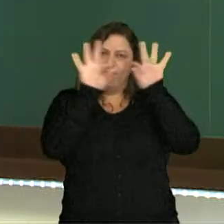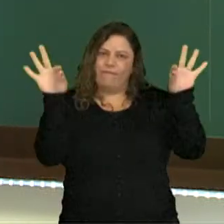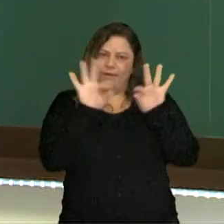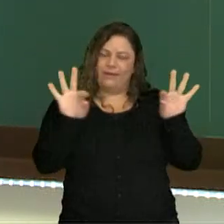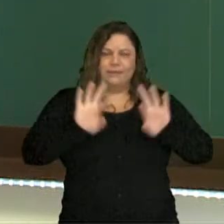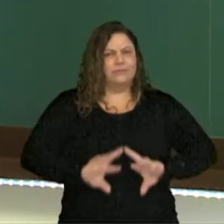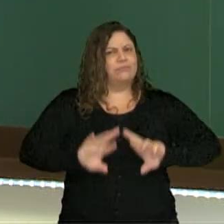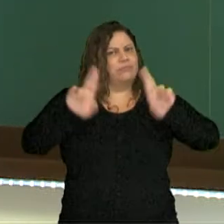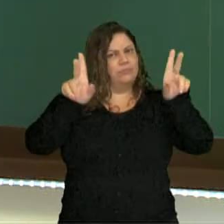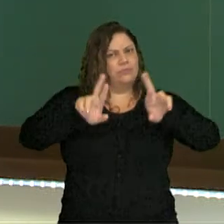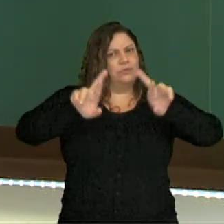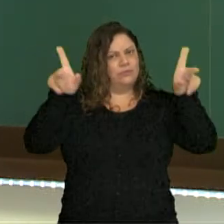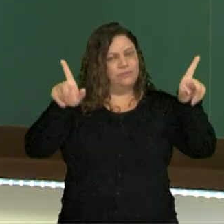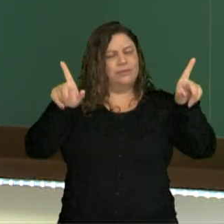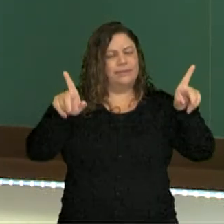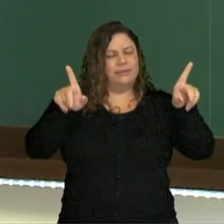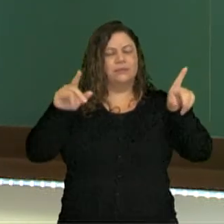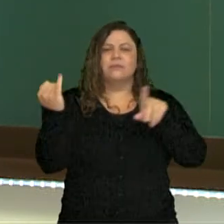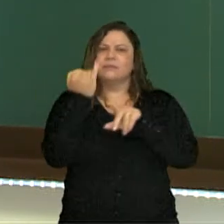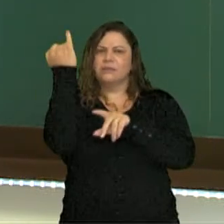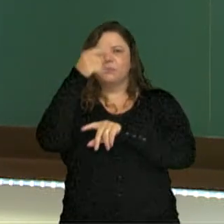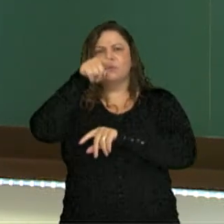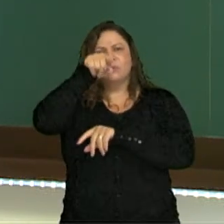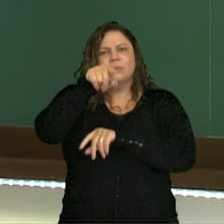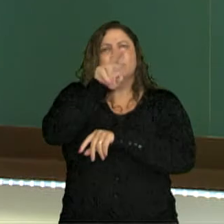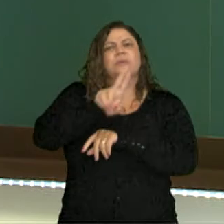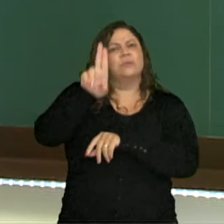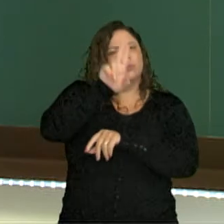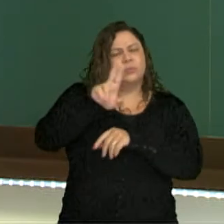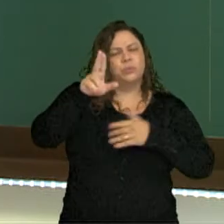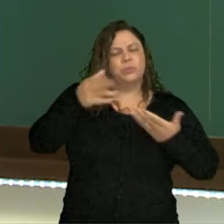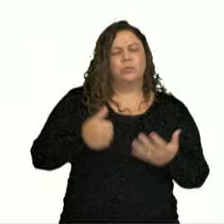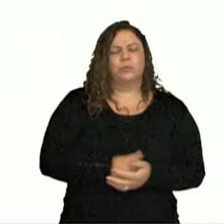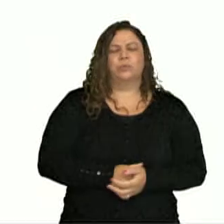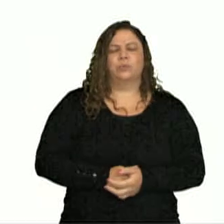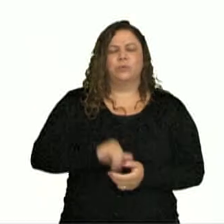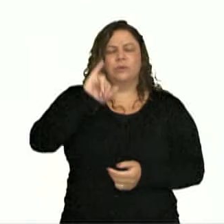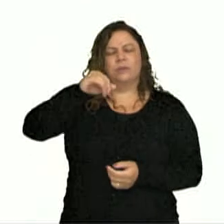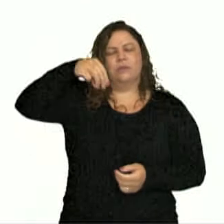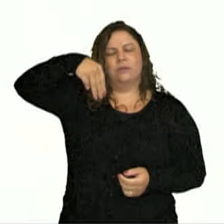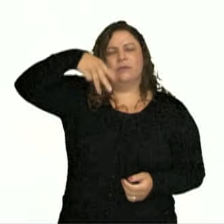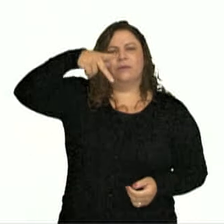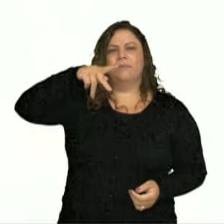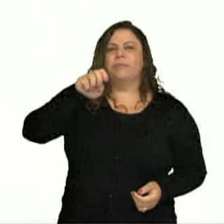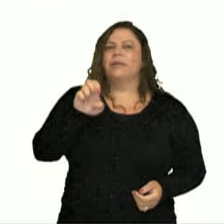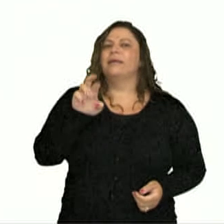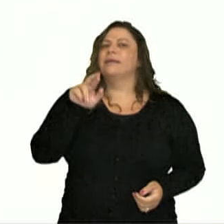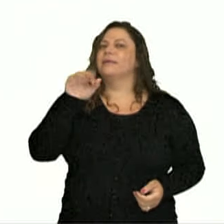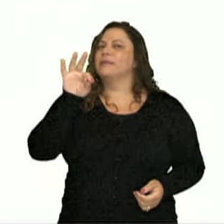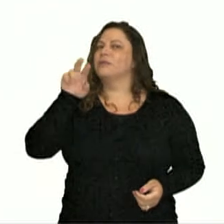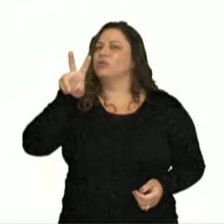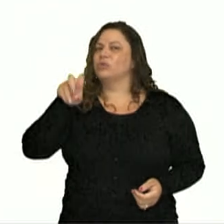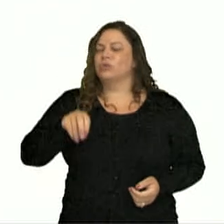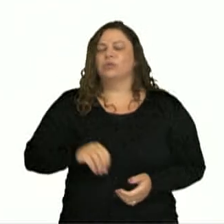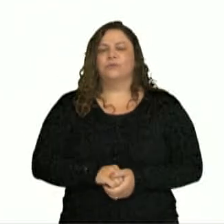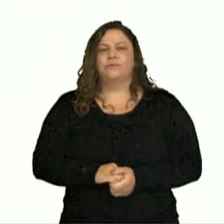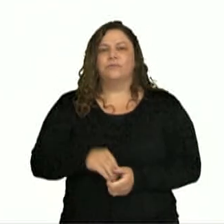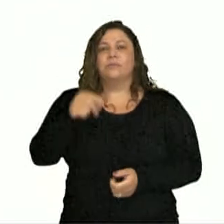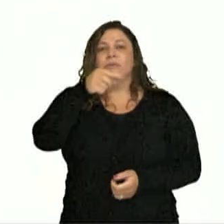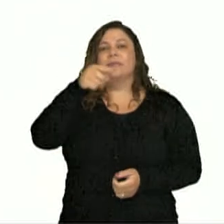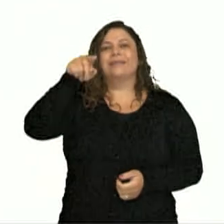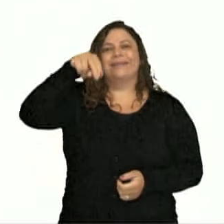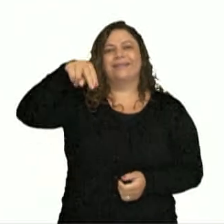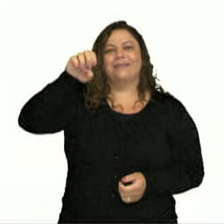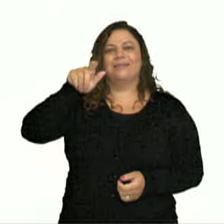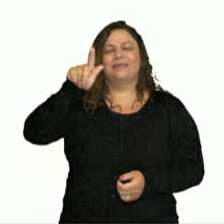mas é importante que você fizesse o uso aqui do imperativo negativo, bien? No me ignores. Utilizei aqui na